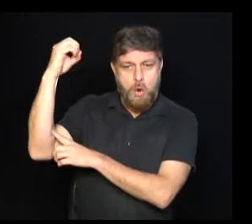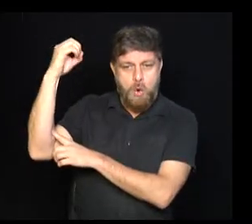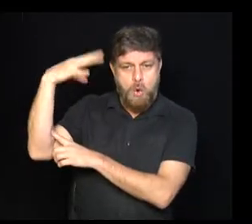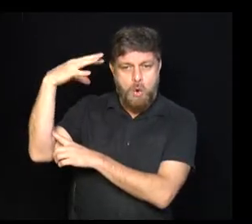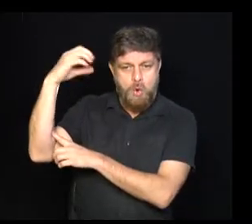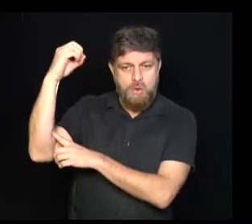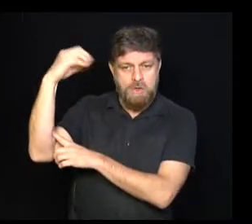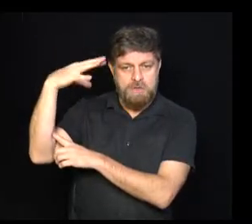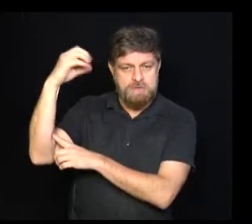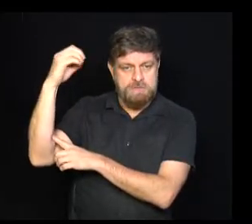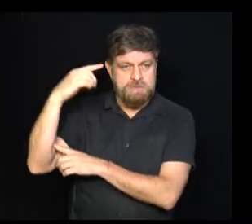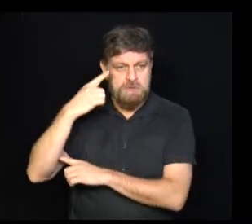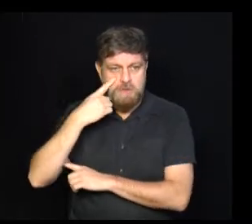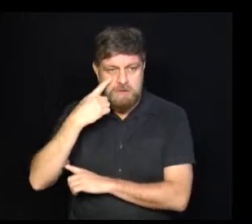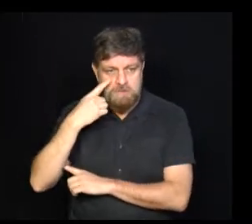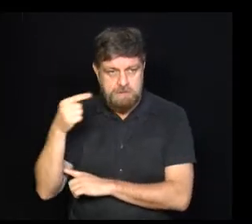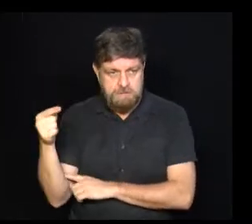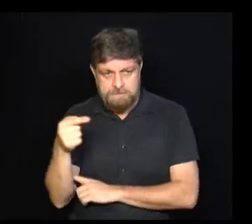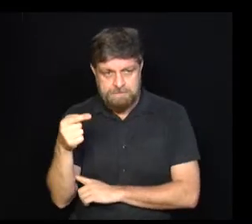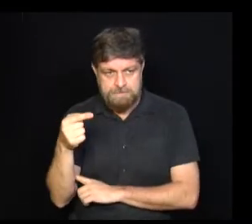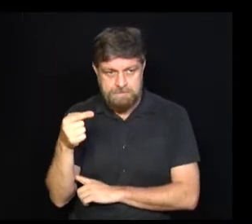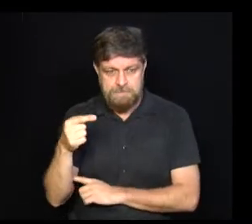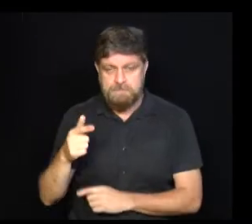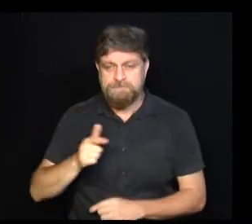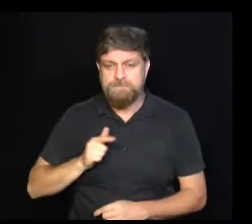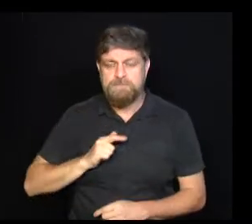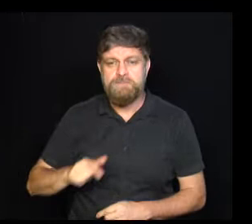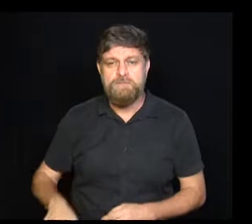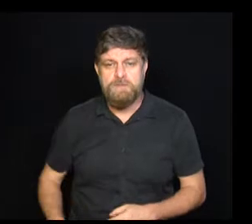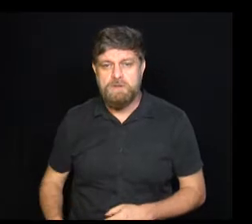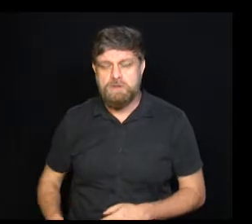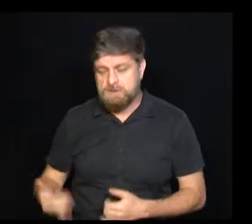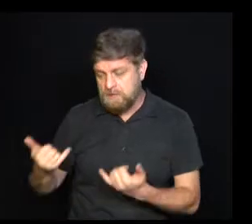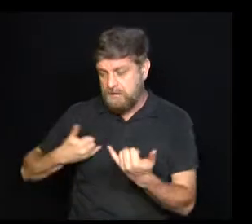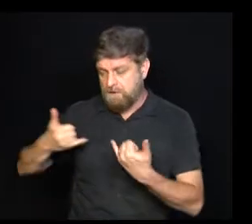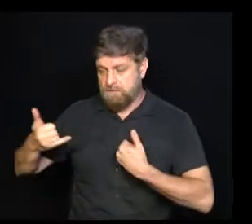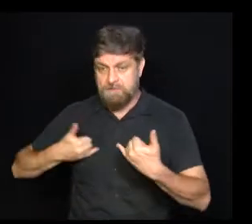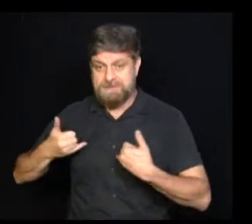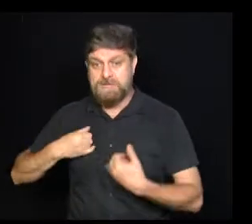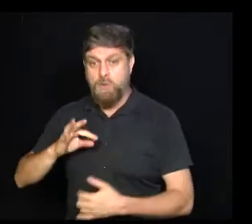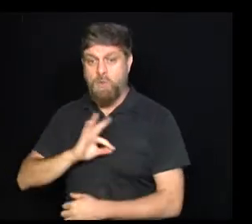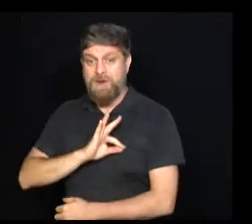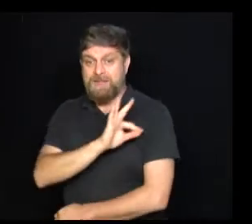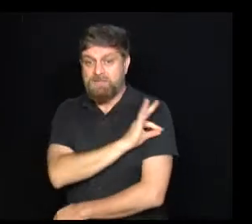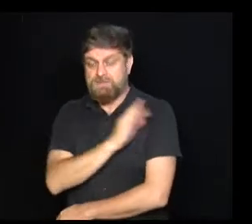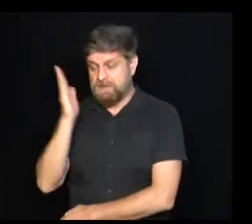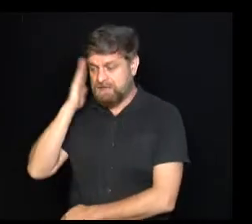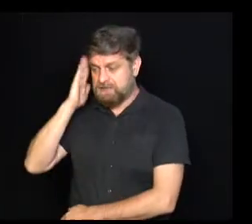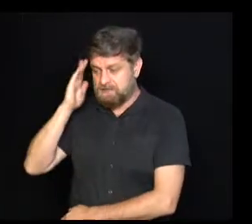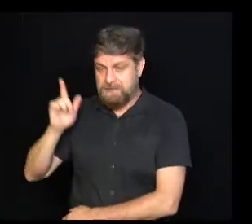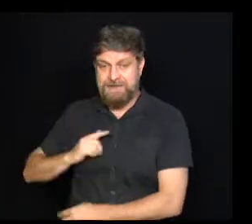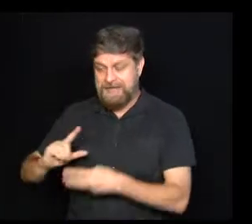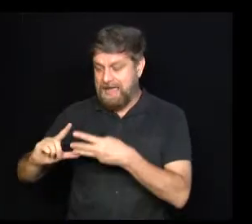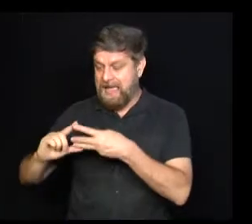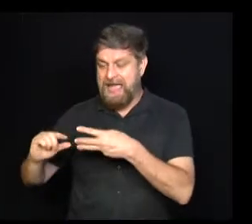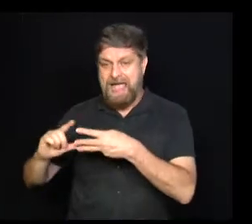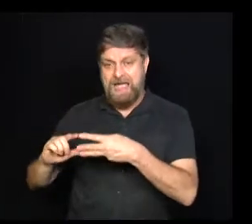simulando aí o acesso. Chega a informação para a Guarda Municipal e para a